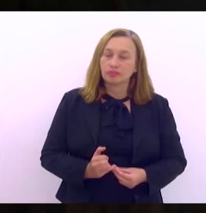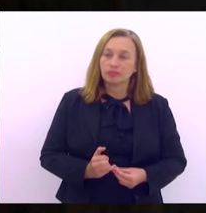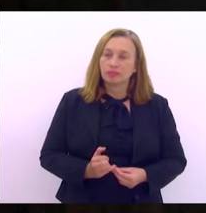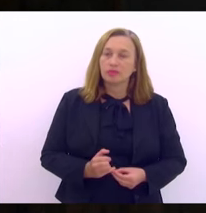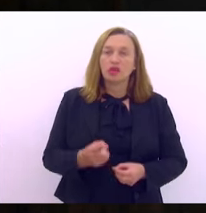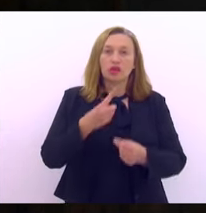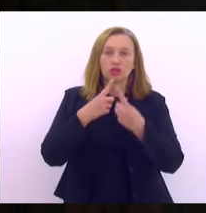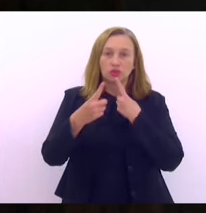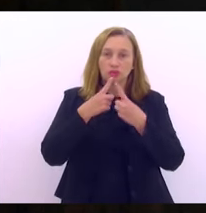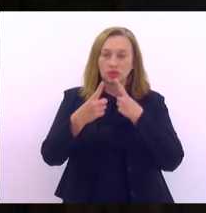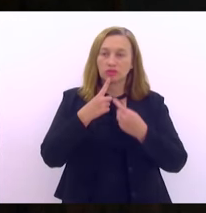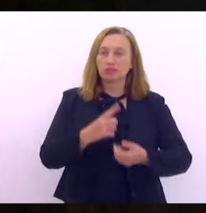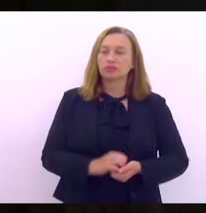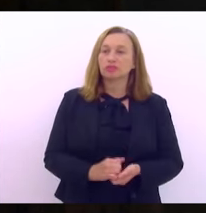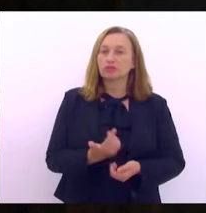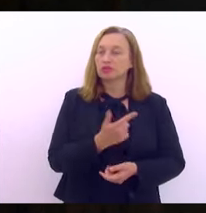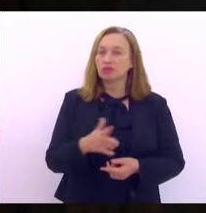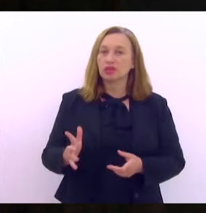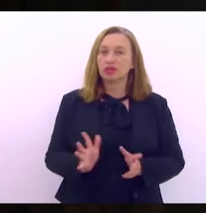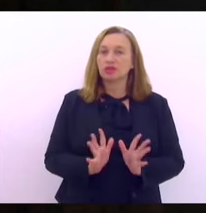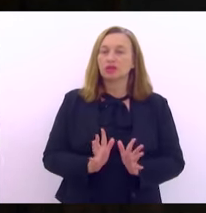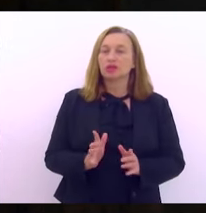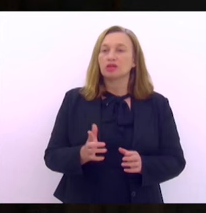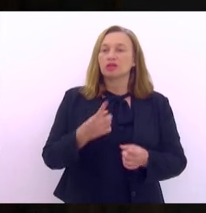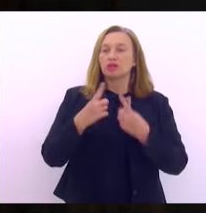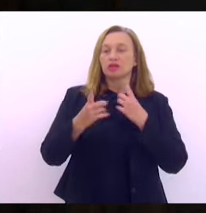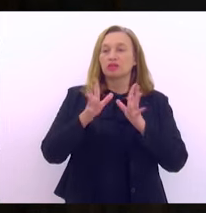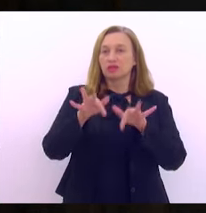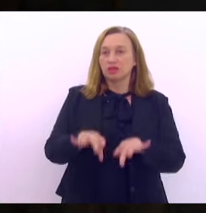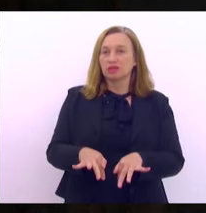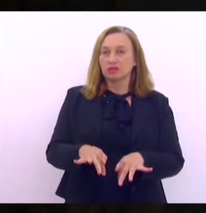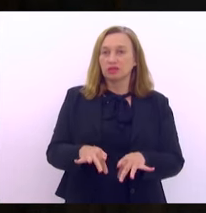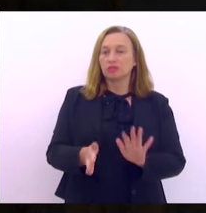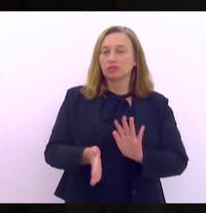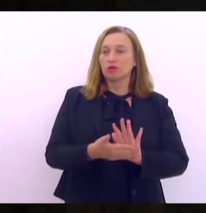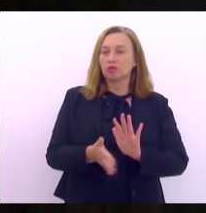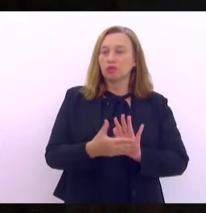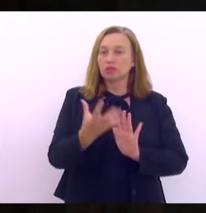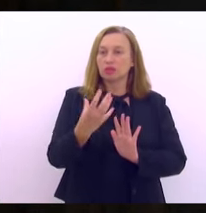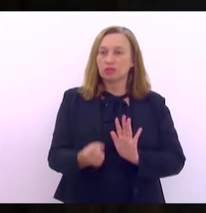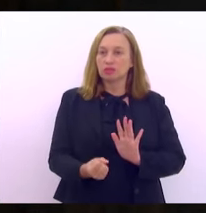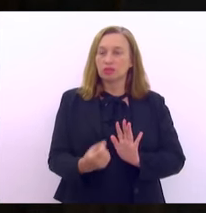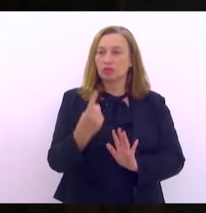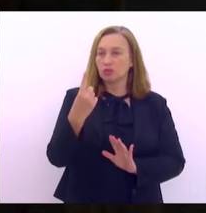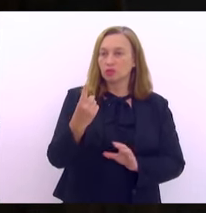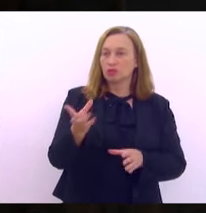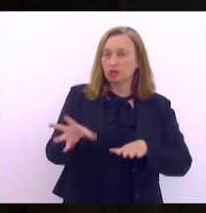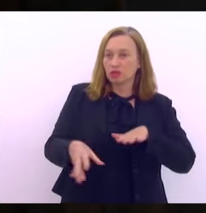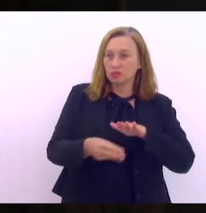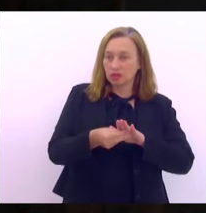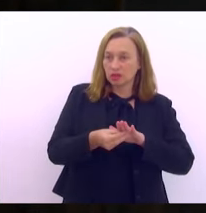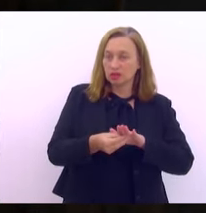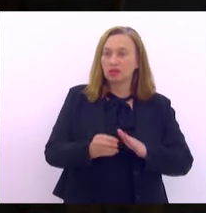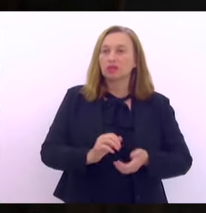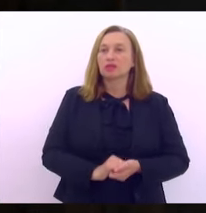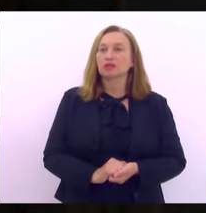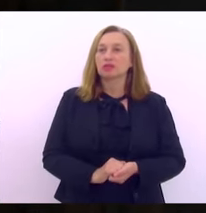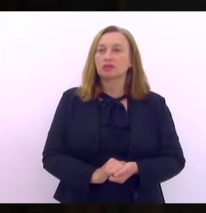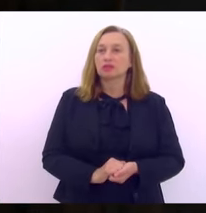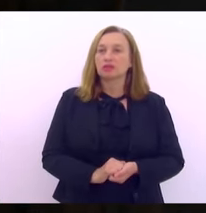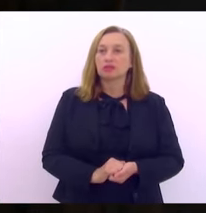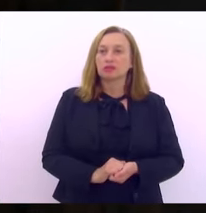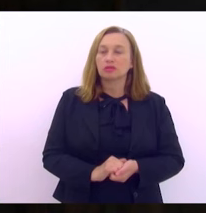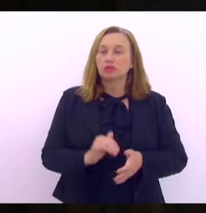Em discussão, não havendo mais quem queira discutir, encerrada a discussão, a presente proposta recebeu uma emenda. Não, senhor presidente, eu